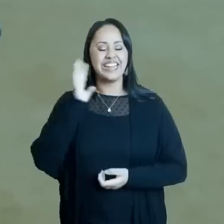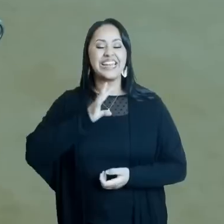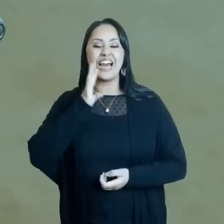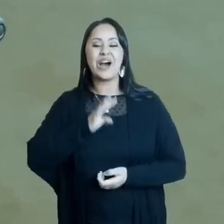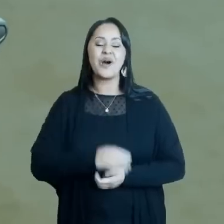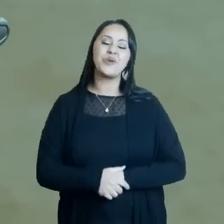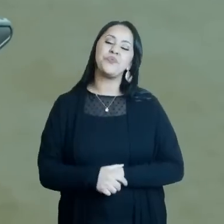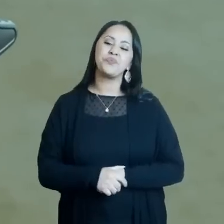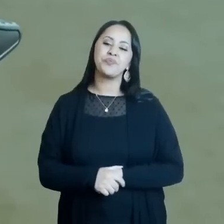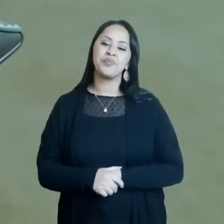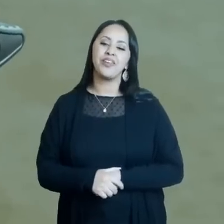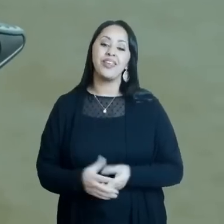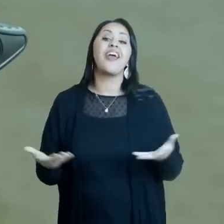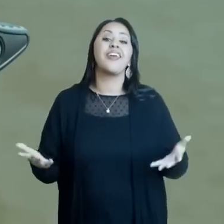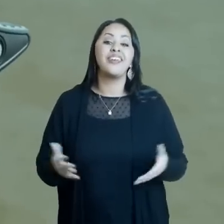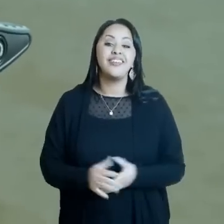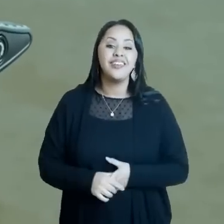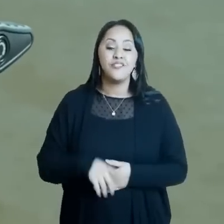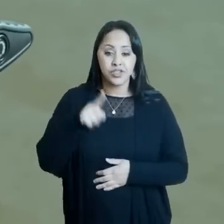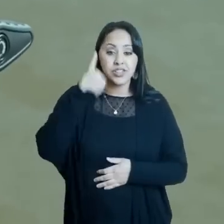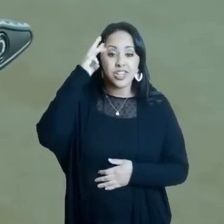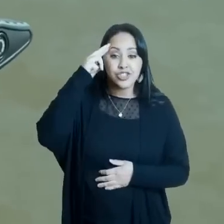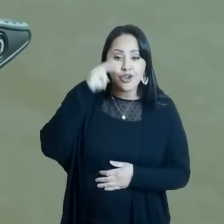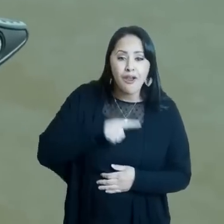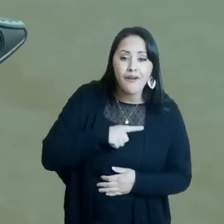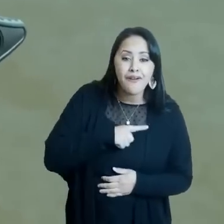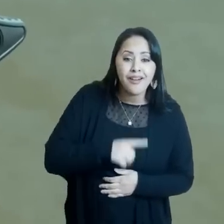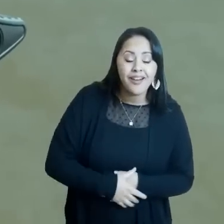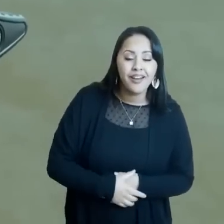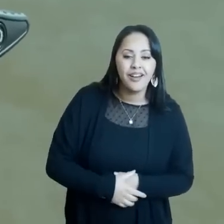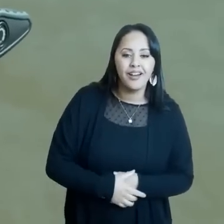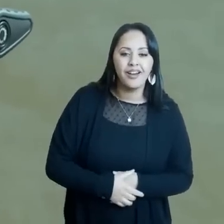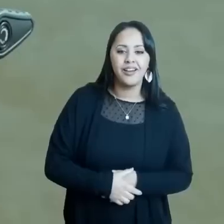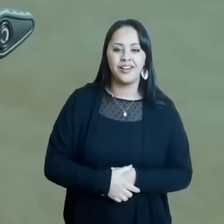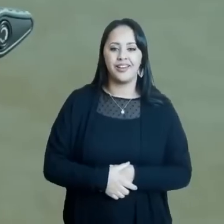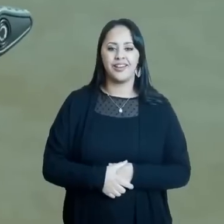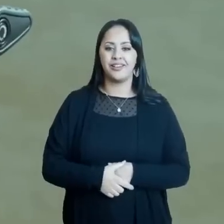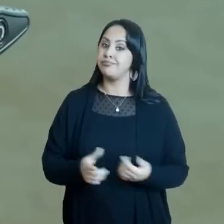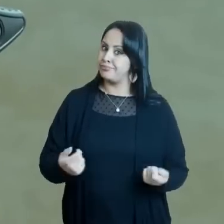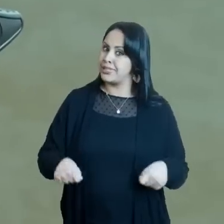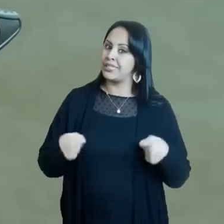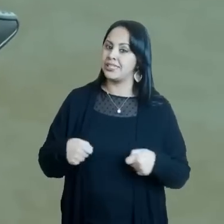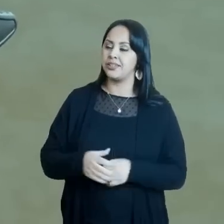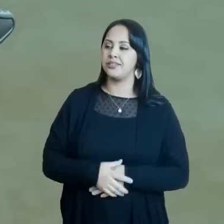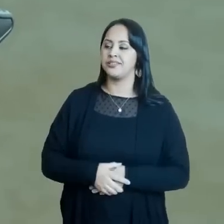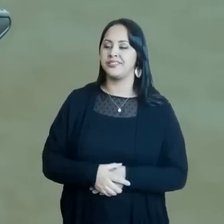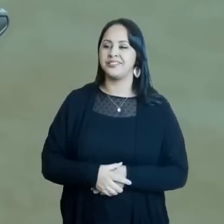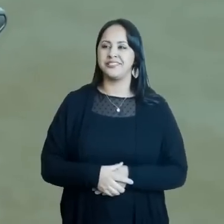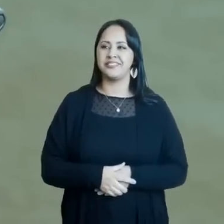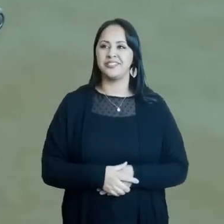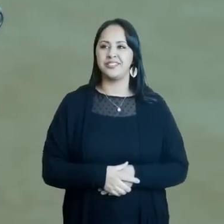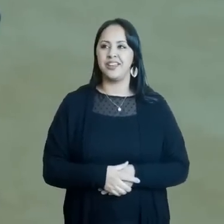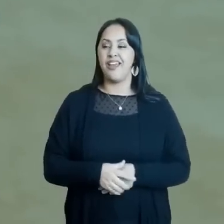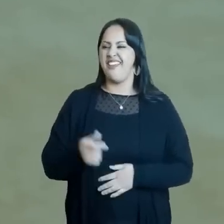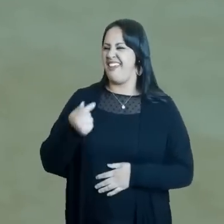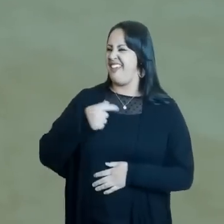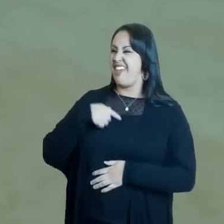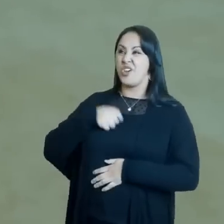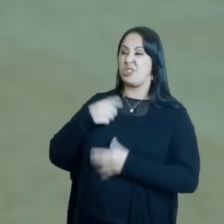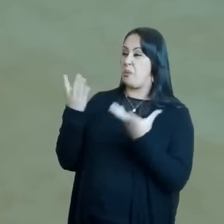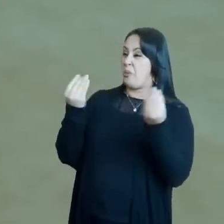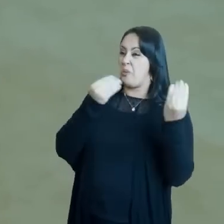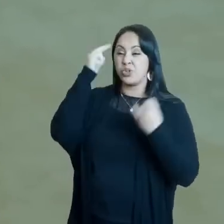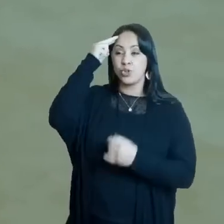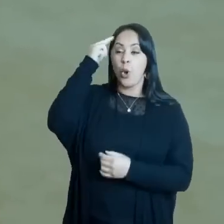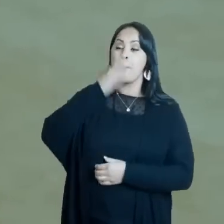massa. Irmão, e aí? Você tem sonho ainda? Você tem algum sonho? Tem que ter. Tô transbordando de sonho.